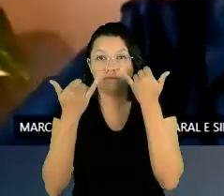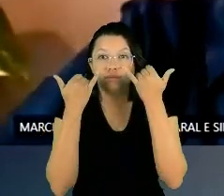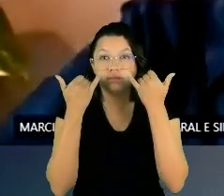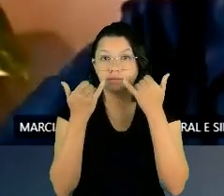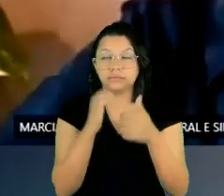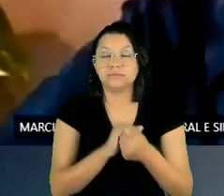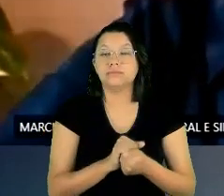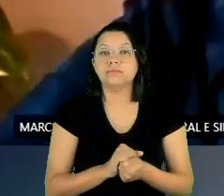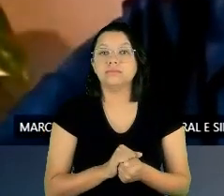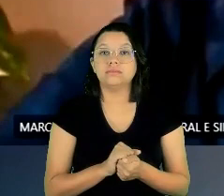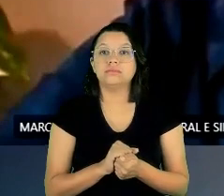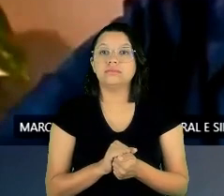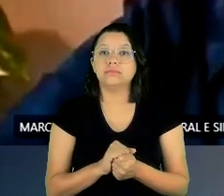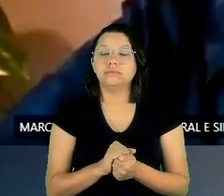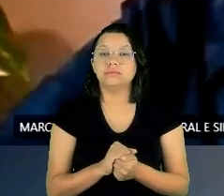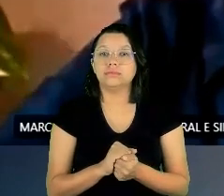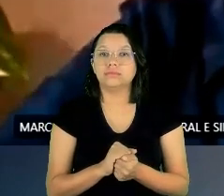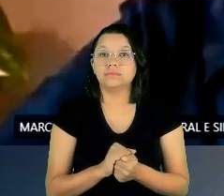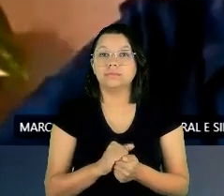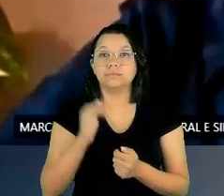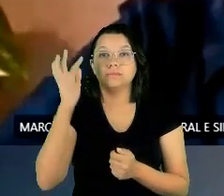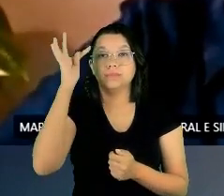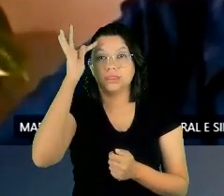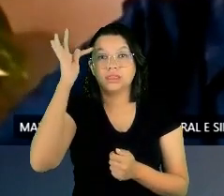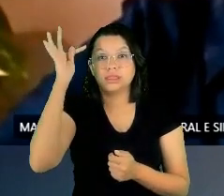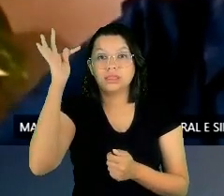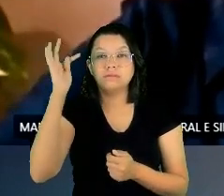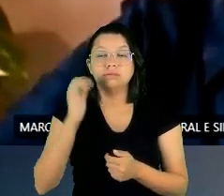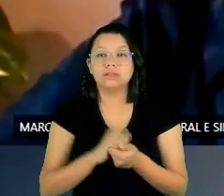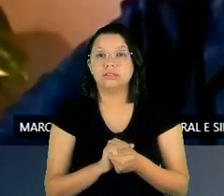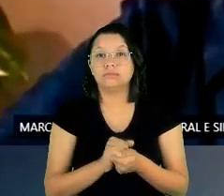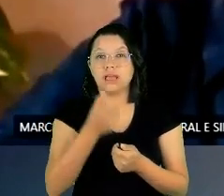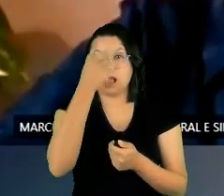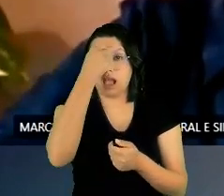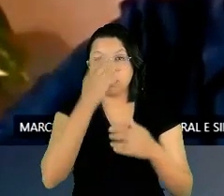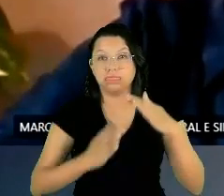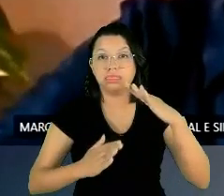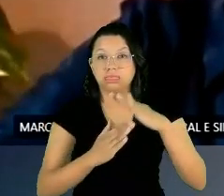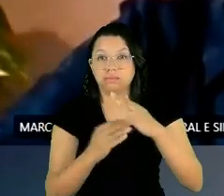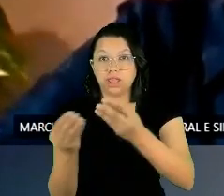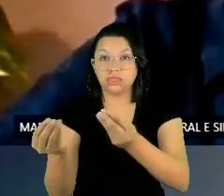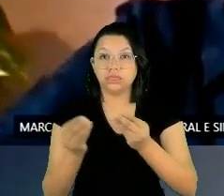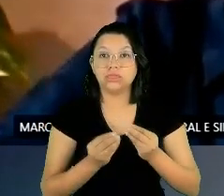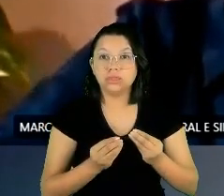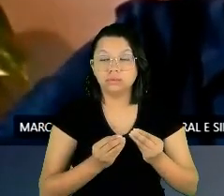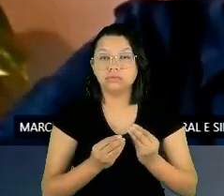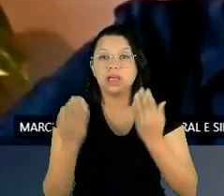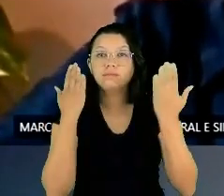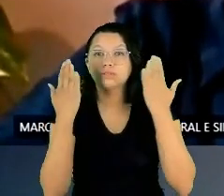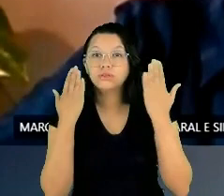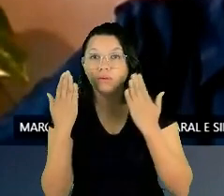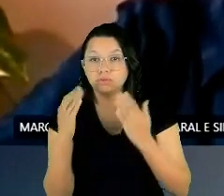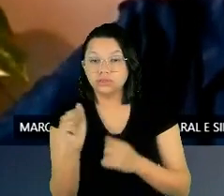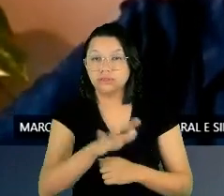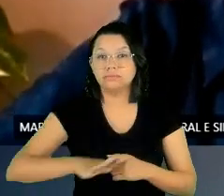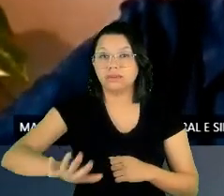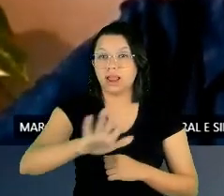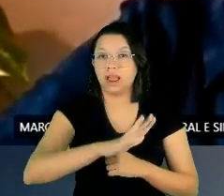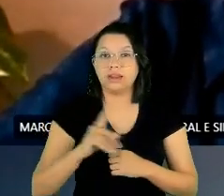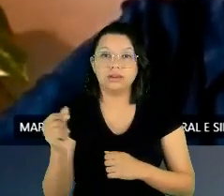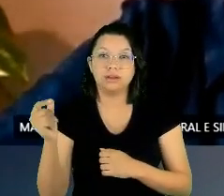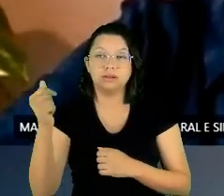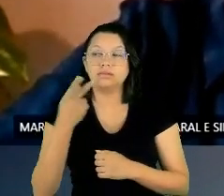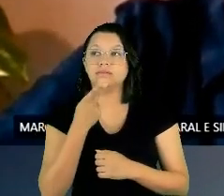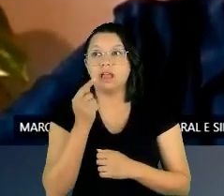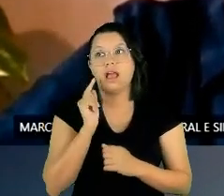mentalmente informação. E a teoria da racionalidade limitada veio trazer a